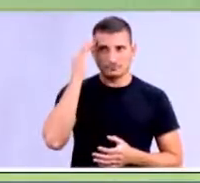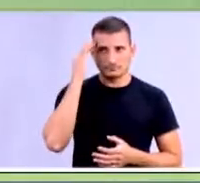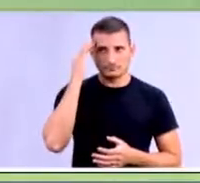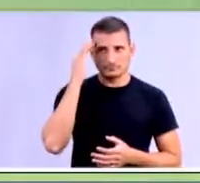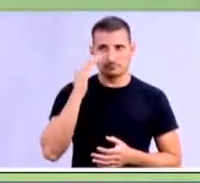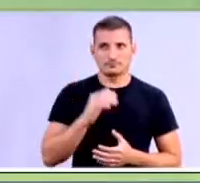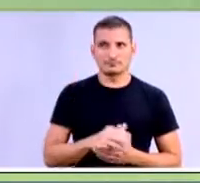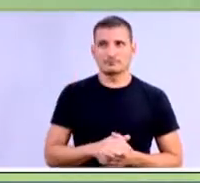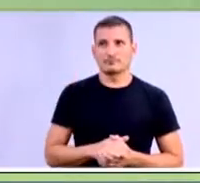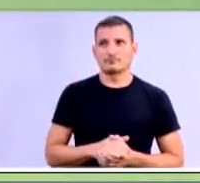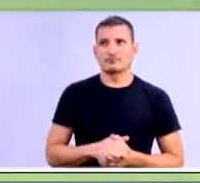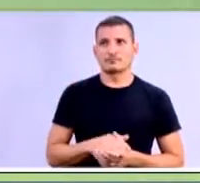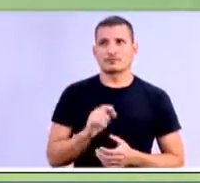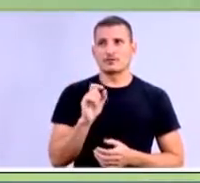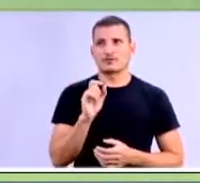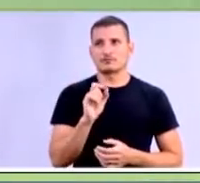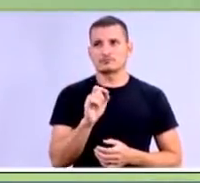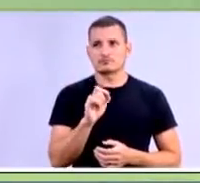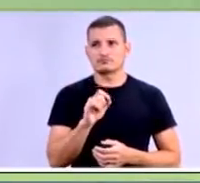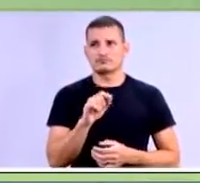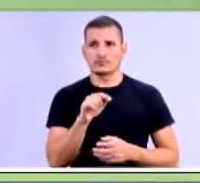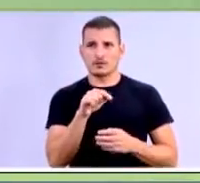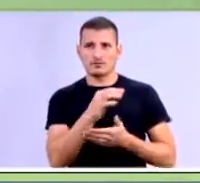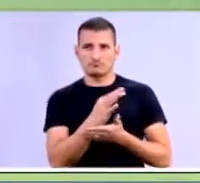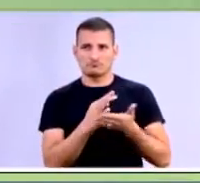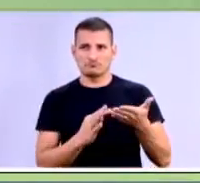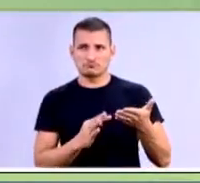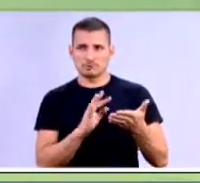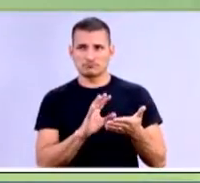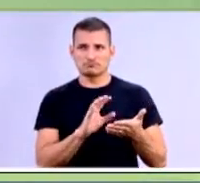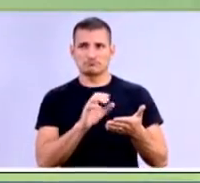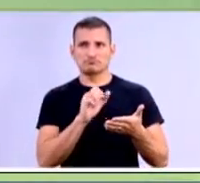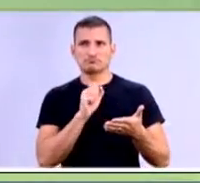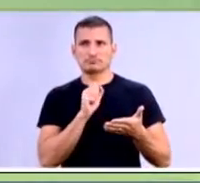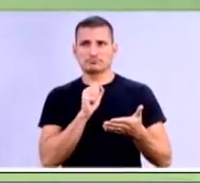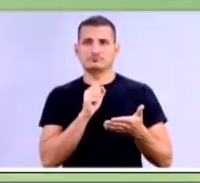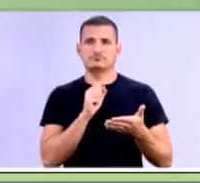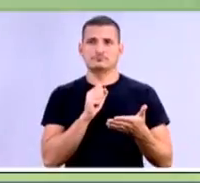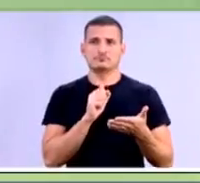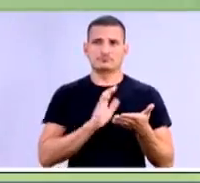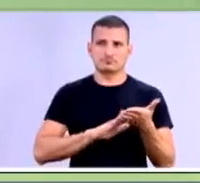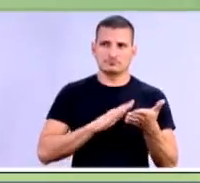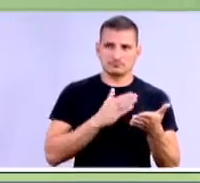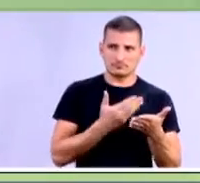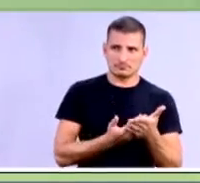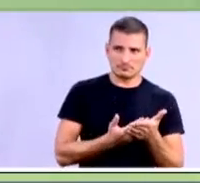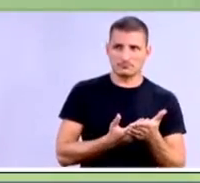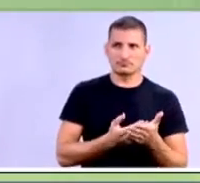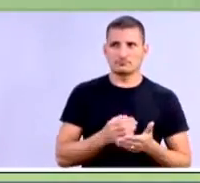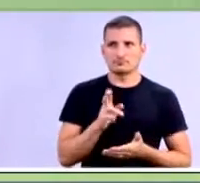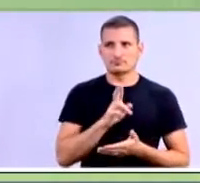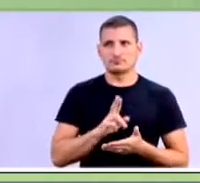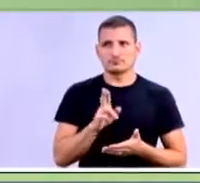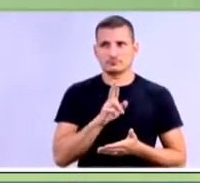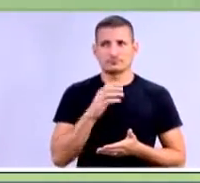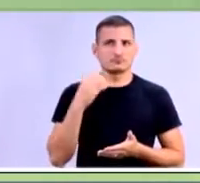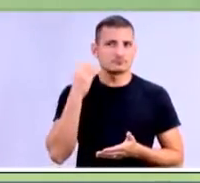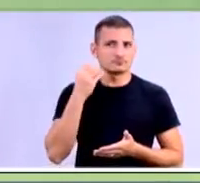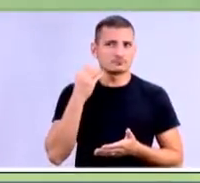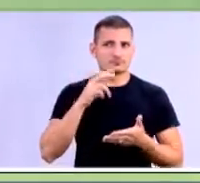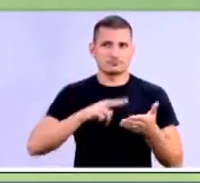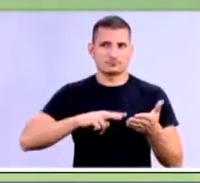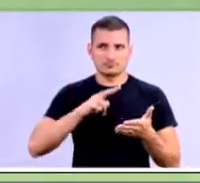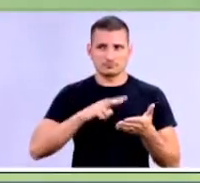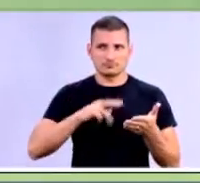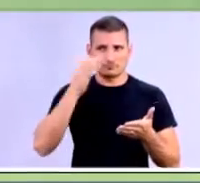a apreensão de informações contidas no texto. Interpretação, utilizar a experiência de